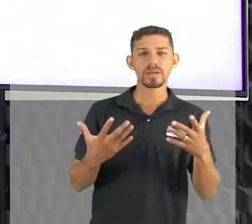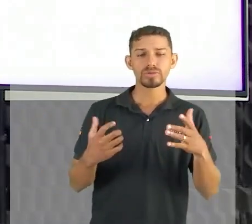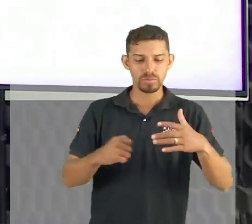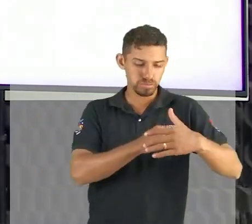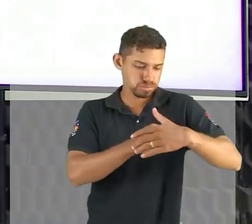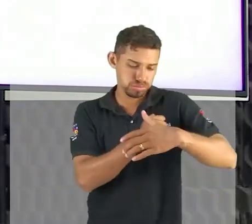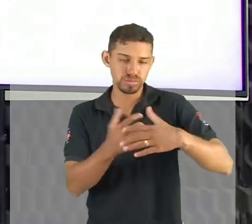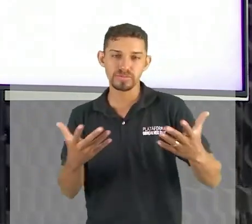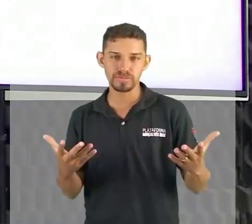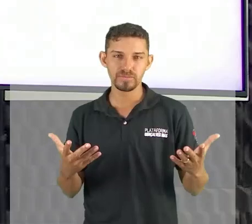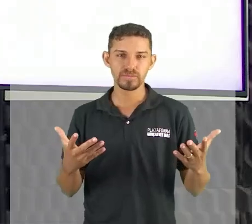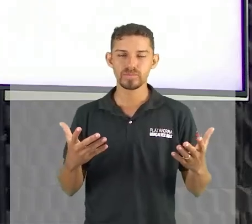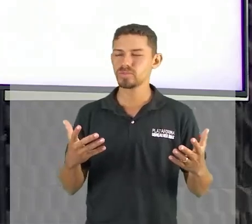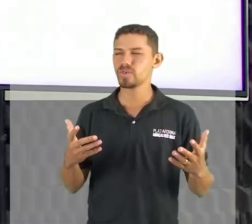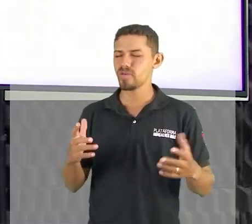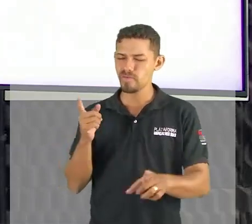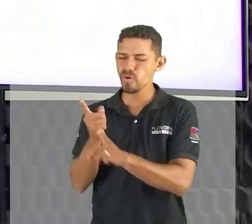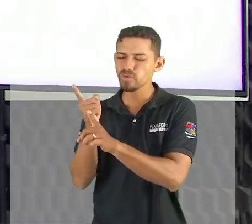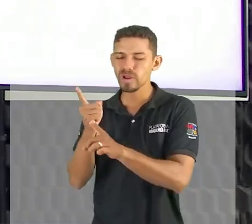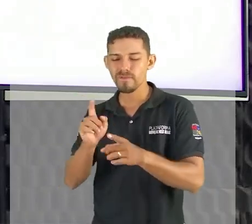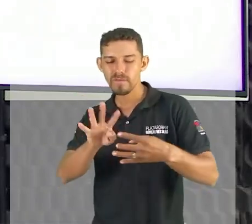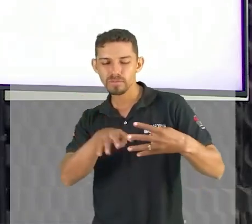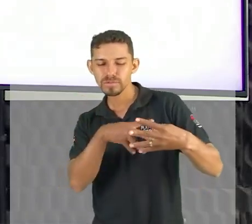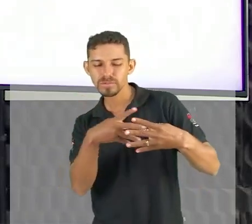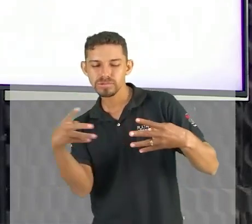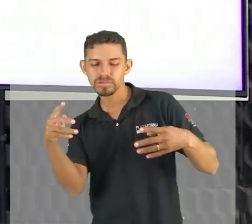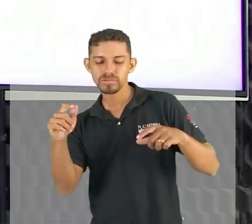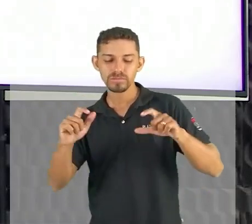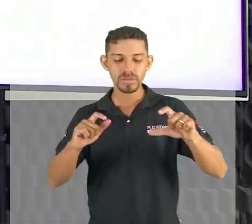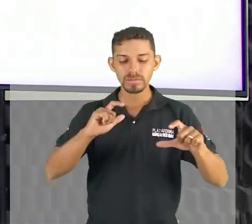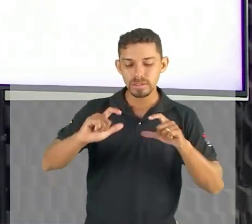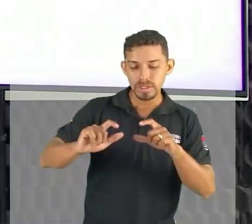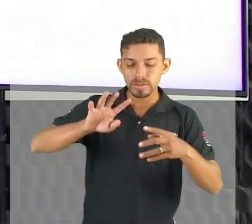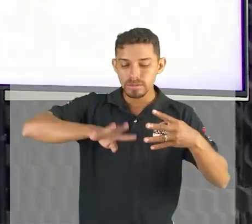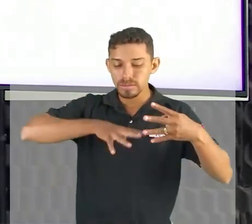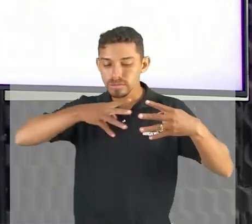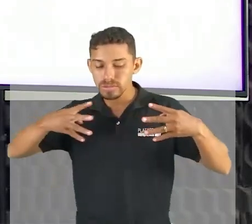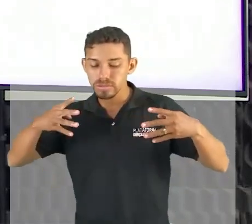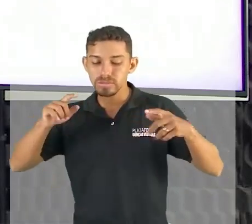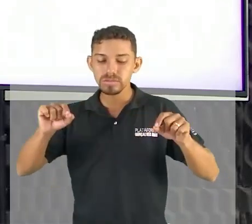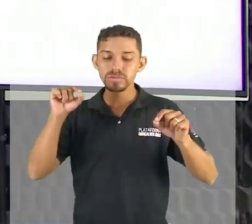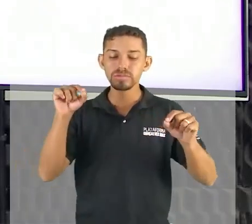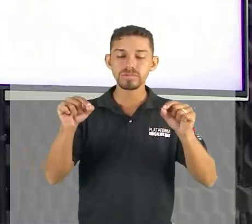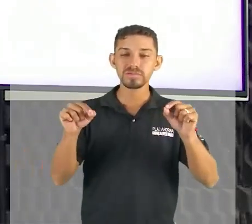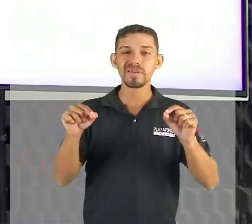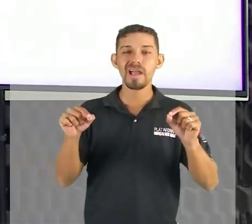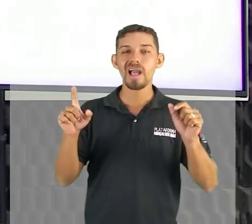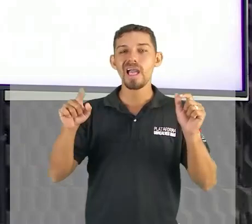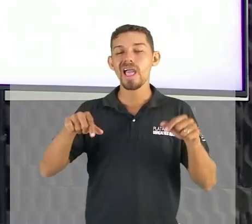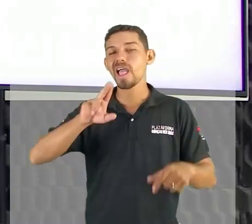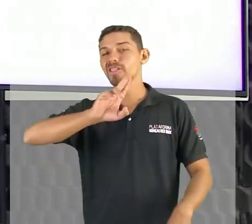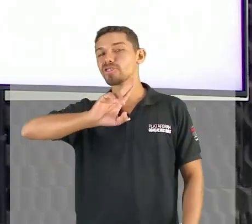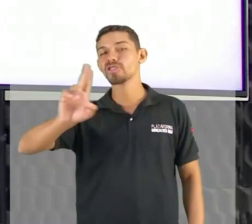procurar direitinho você vai encontrar alguns valores esses valores são chamados de valores